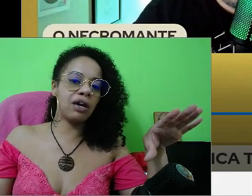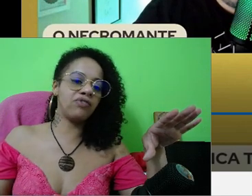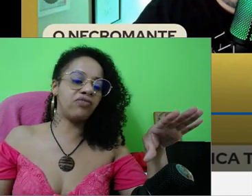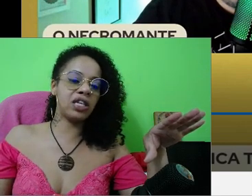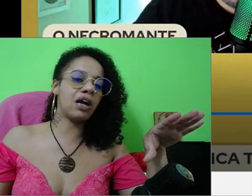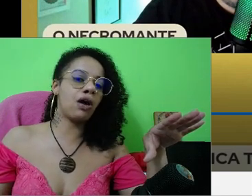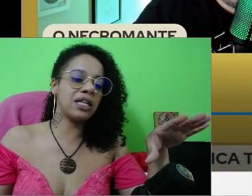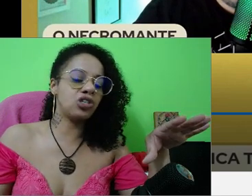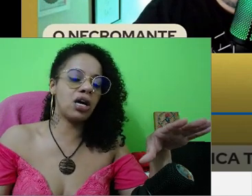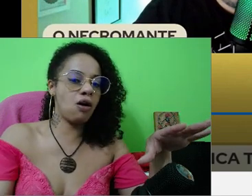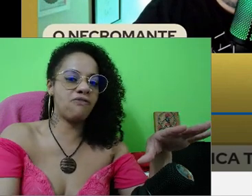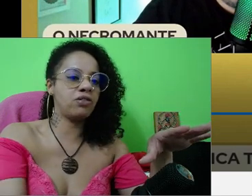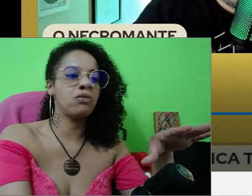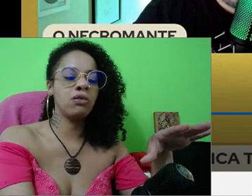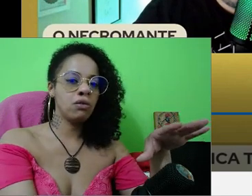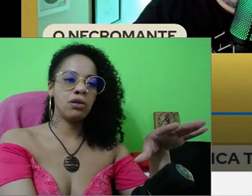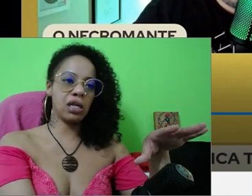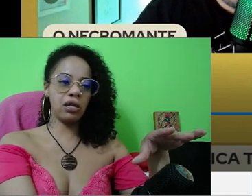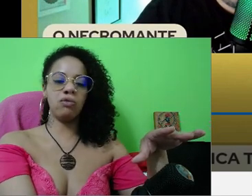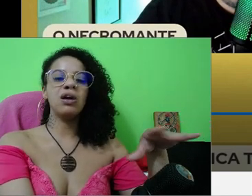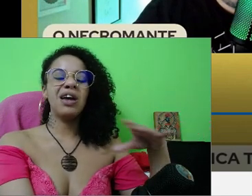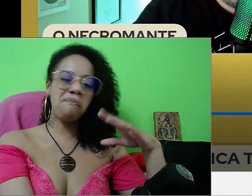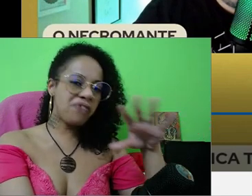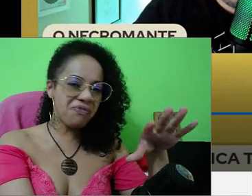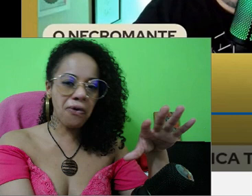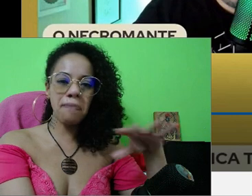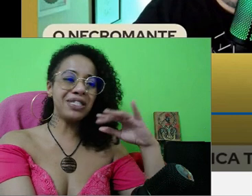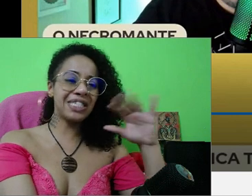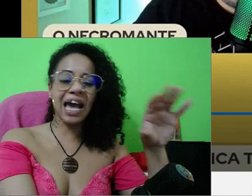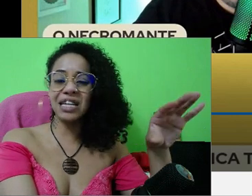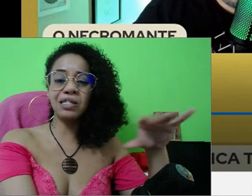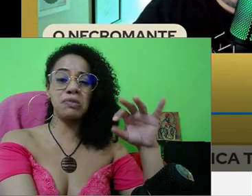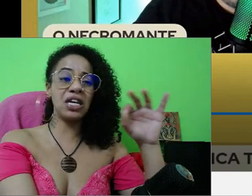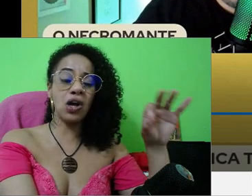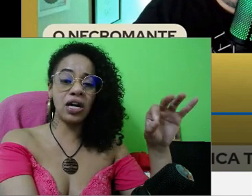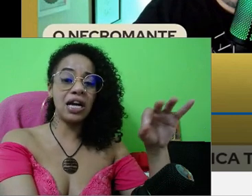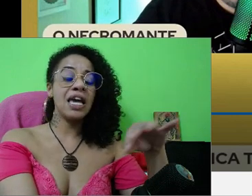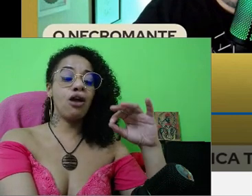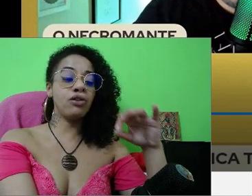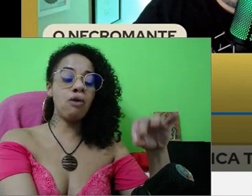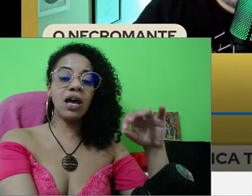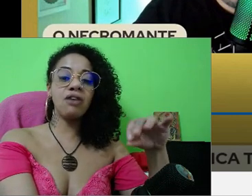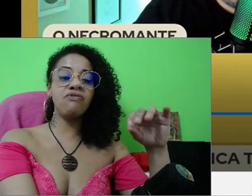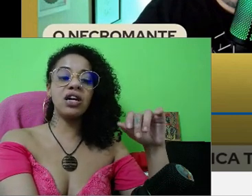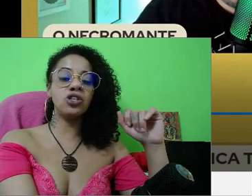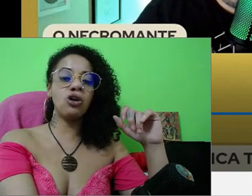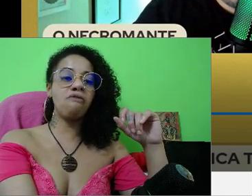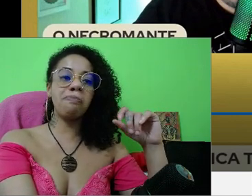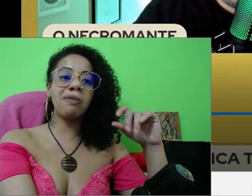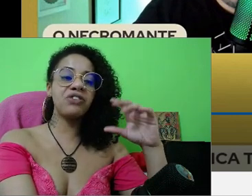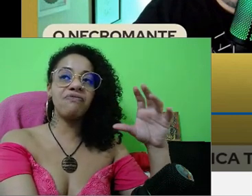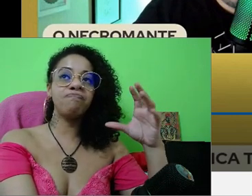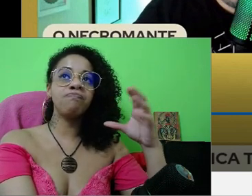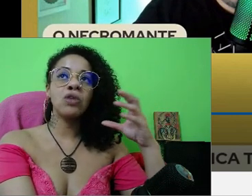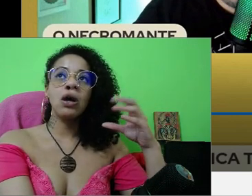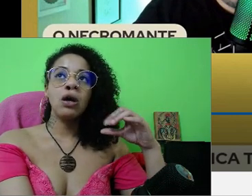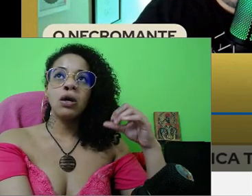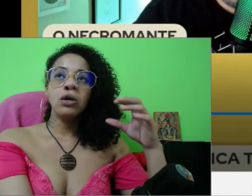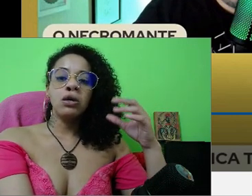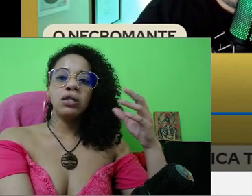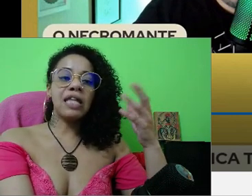manjado Tem que inventar uma tática nova entendeu E por favor me esquece me ignora eu não quero vir aqui de novo para